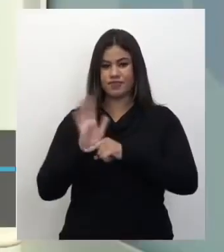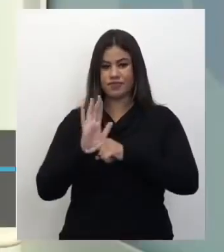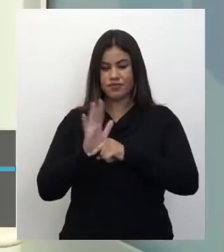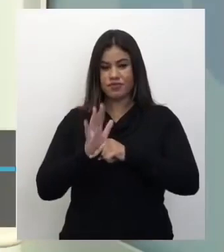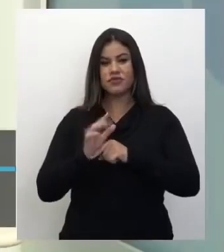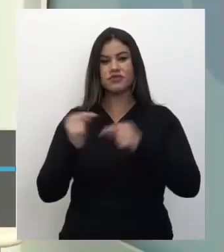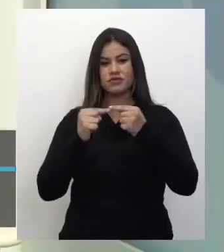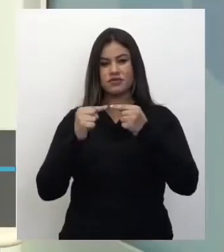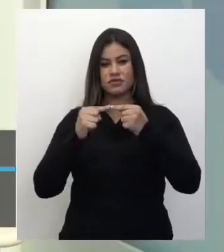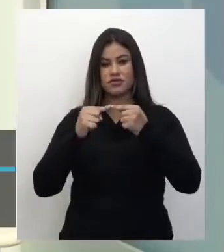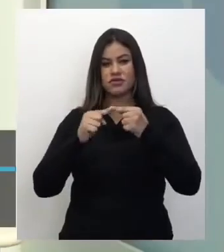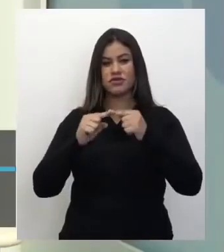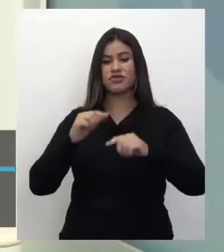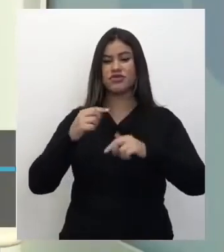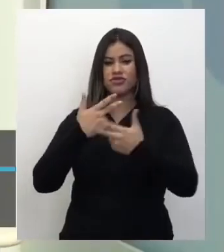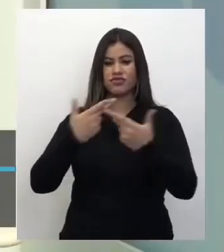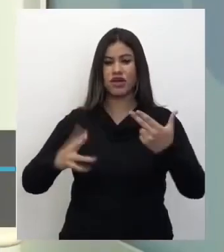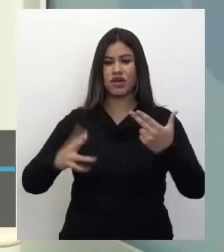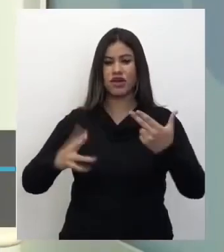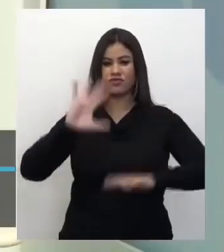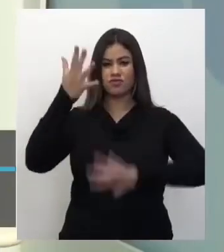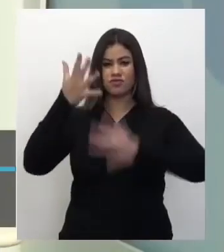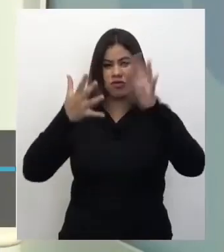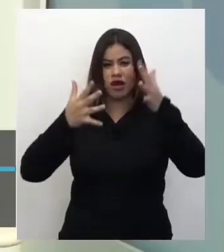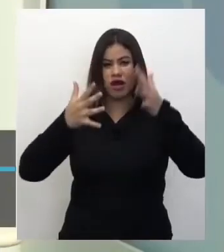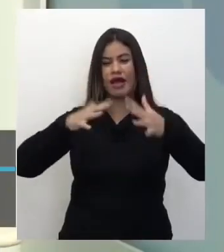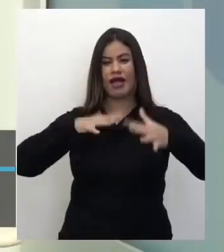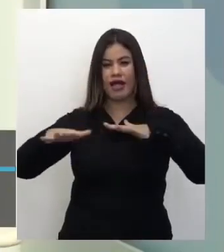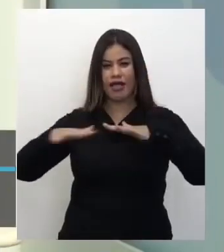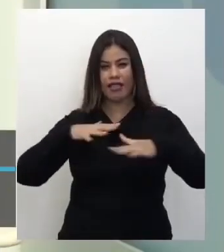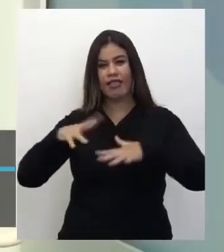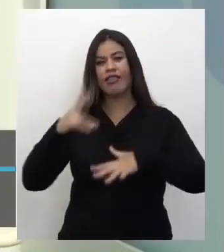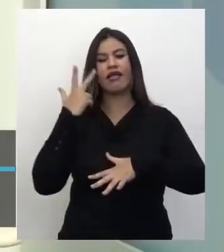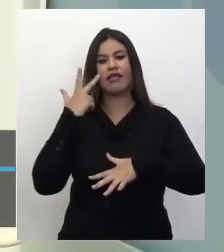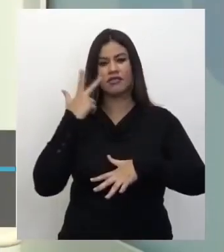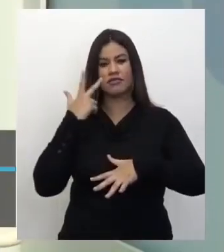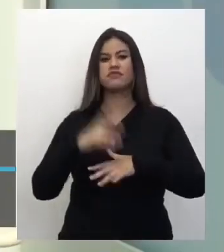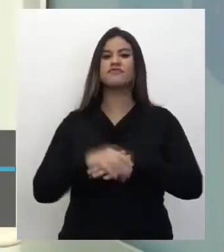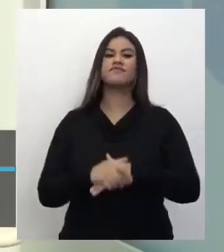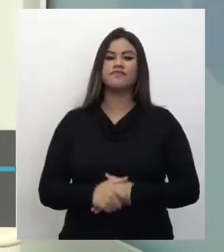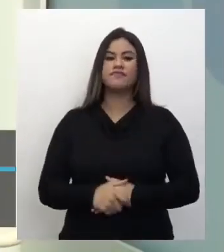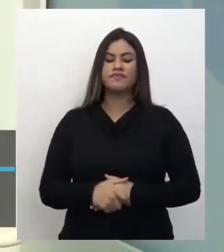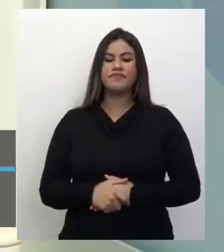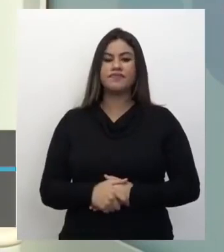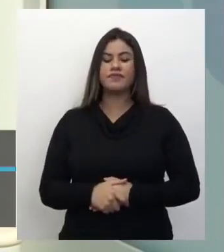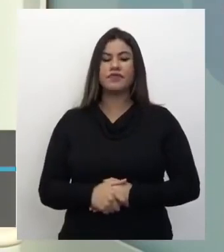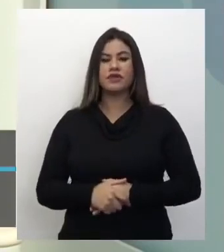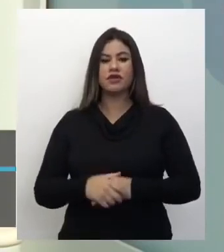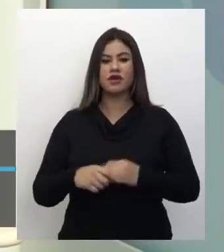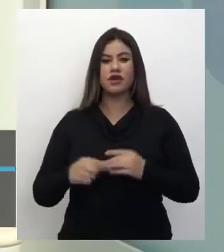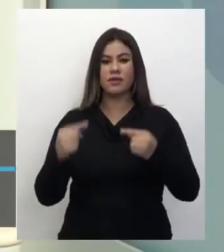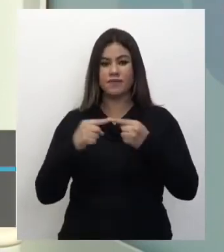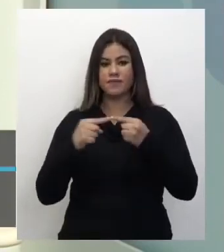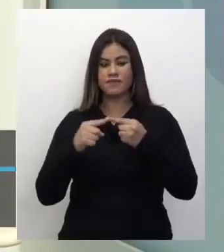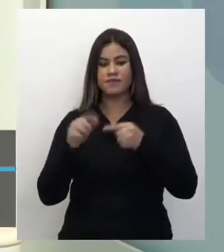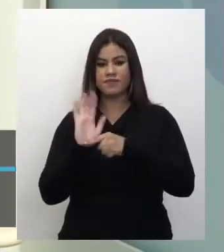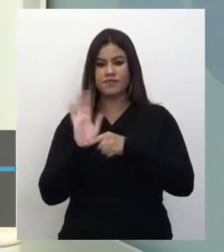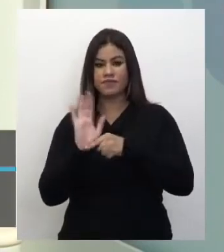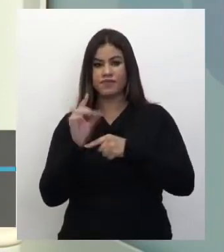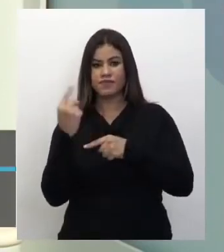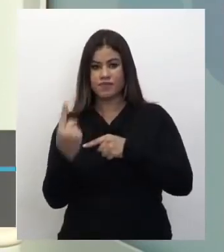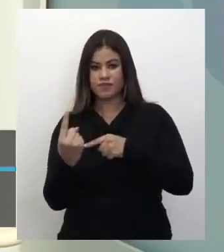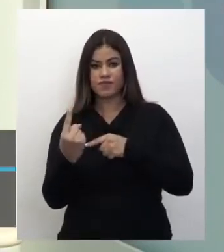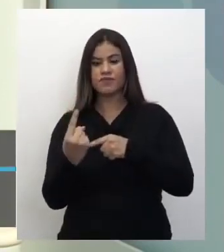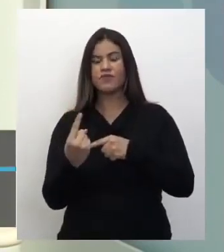desastres naturais, eventos naturais e sensoriamento remoto. É a parte 1, é um vídeo de